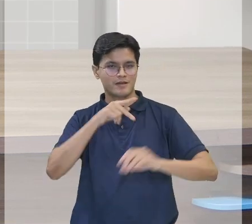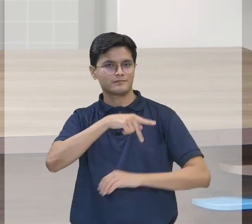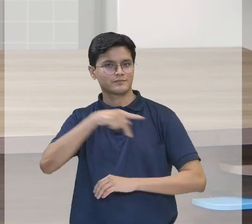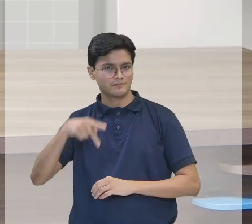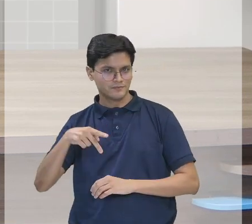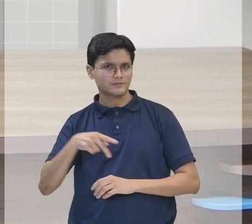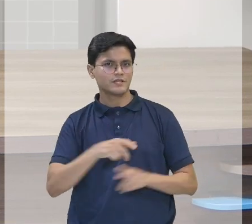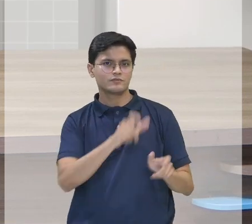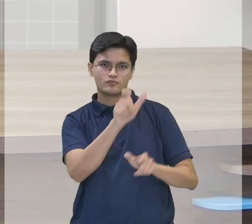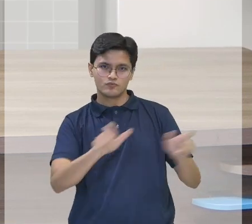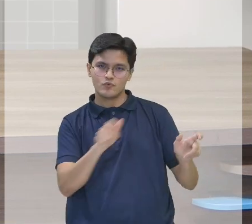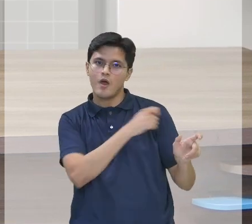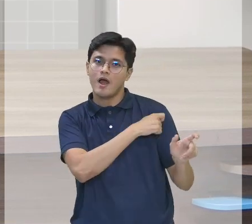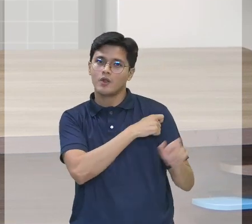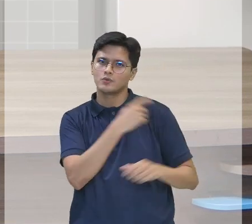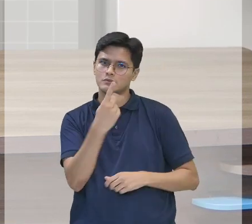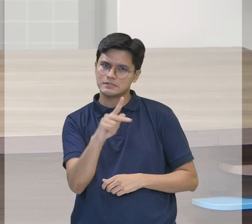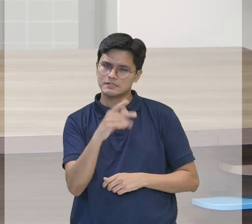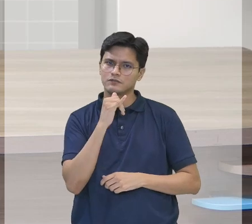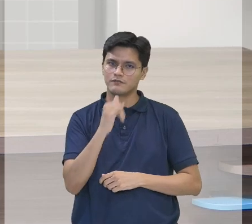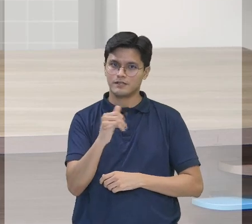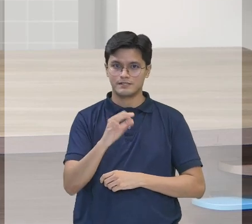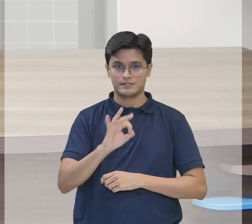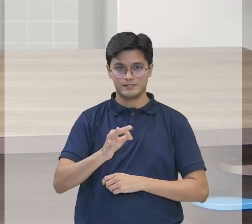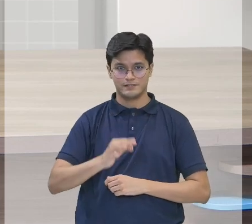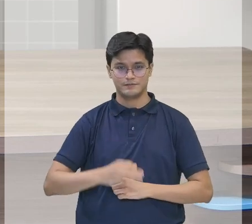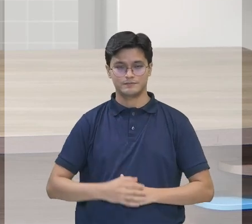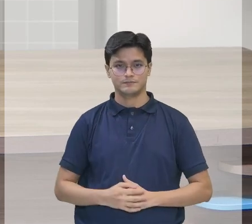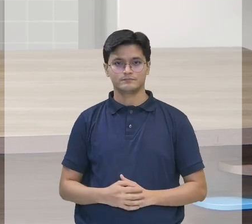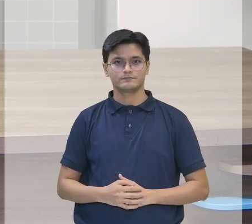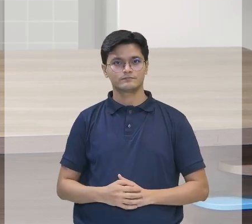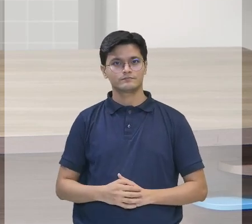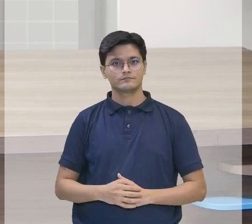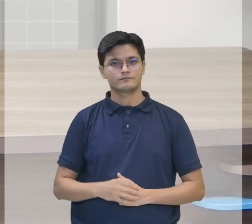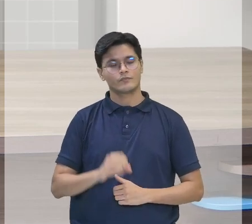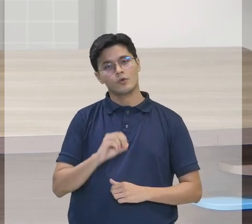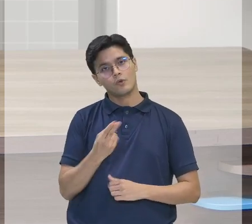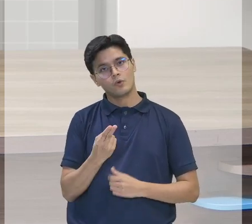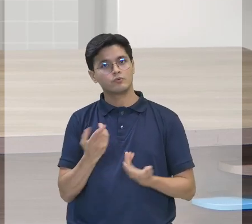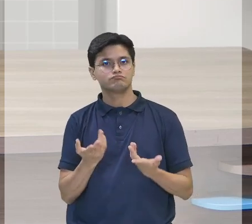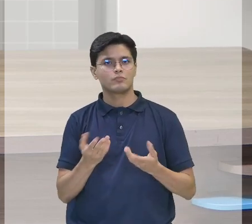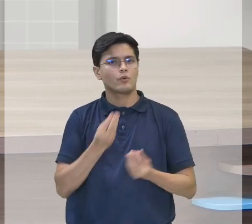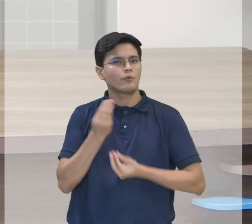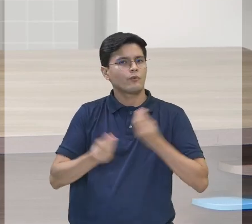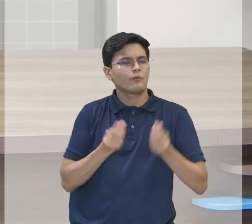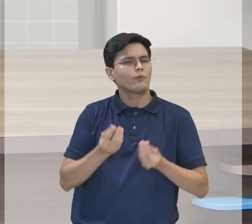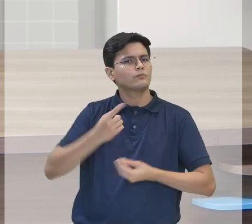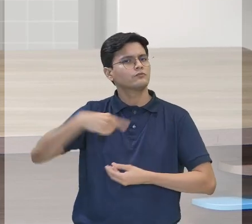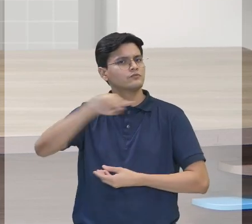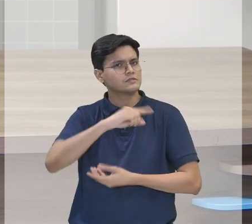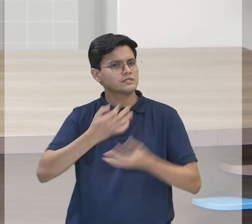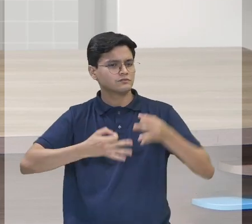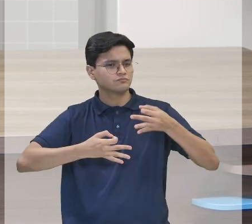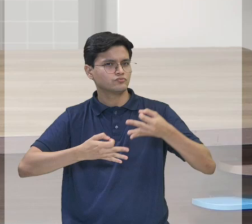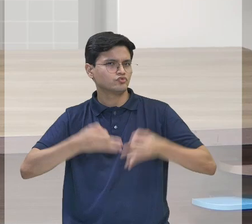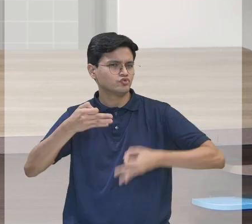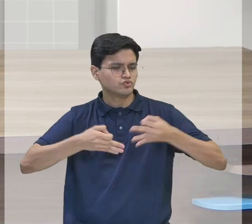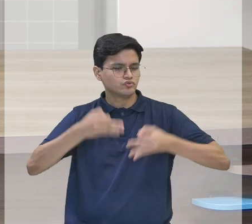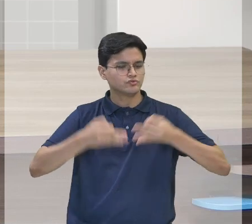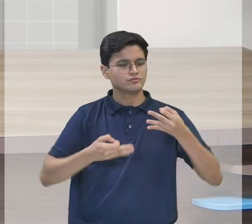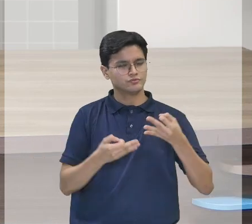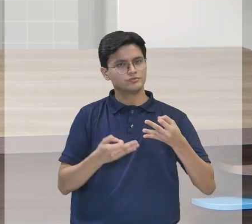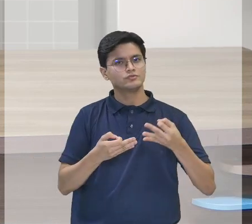seus estudantes, ou até mesmo quando você mesmo, professor, julga o seu próprio processo de aprendizagem, porque